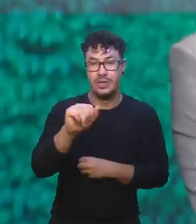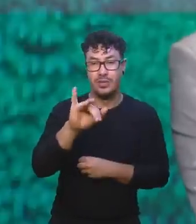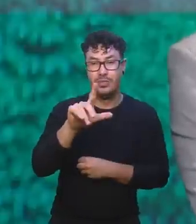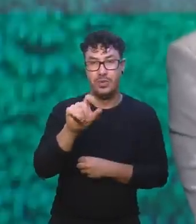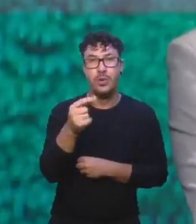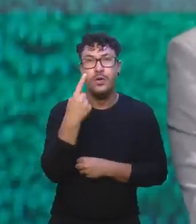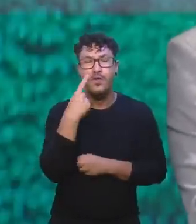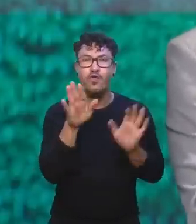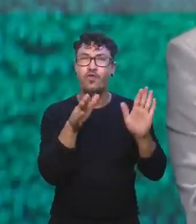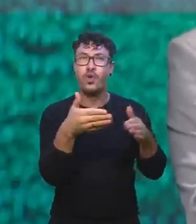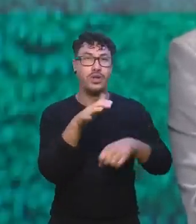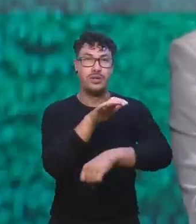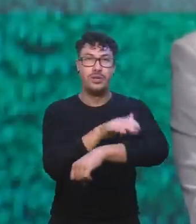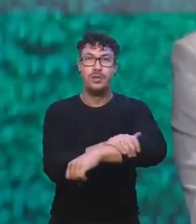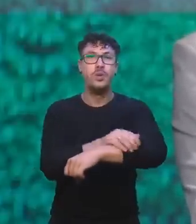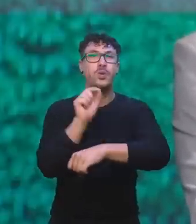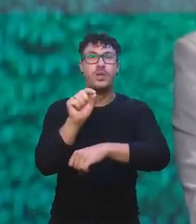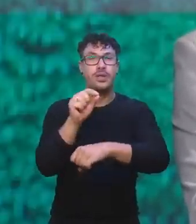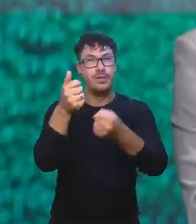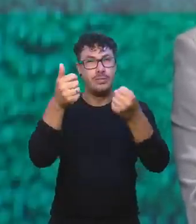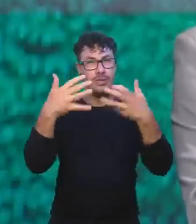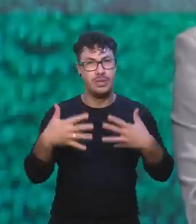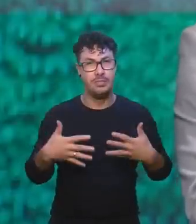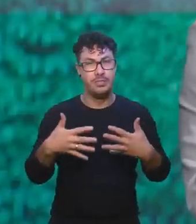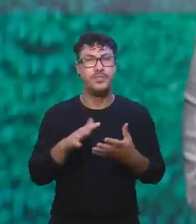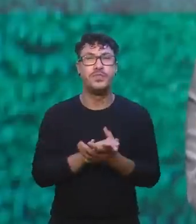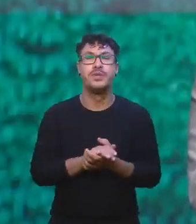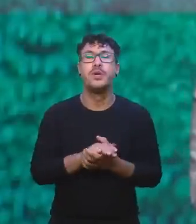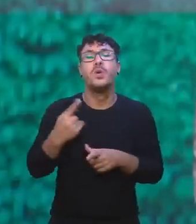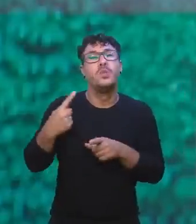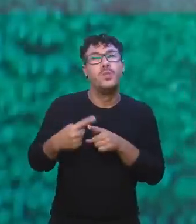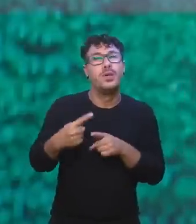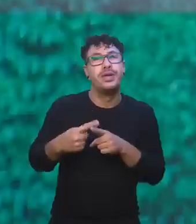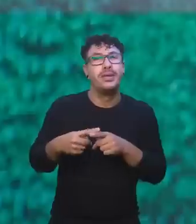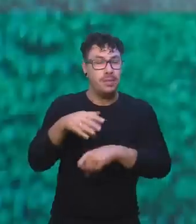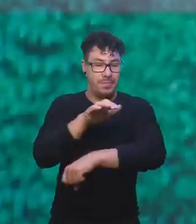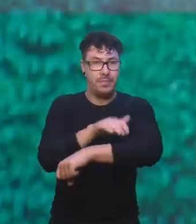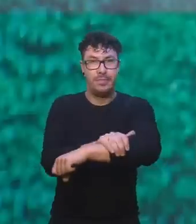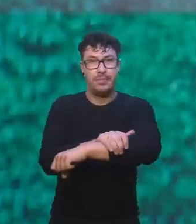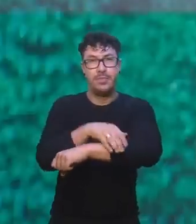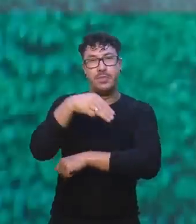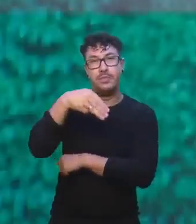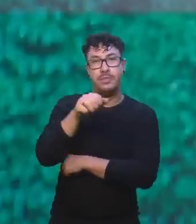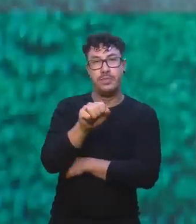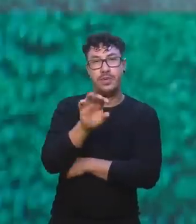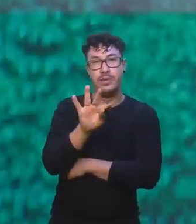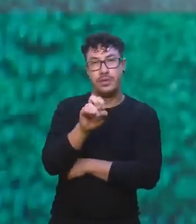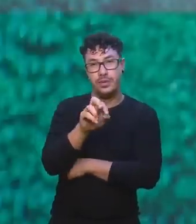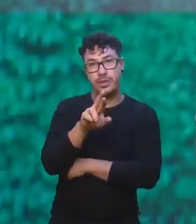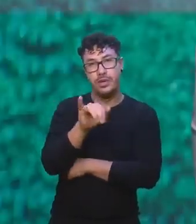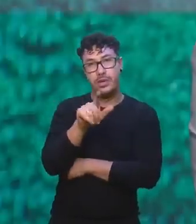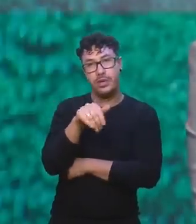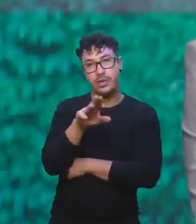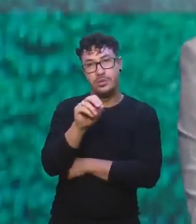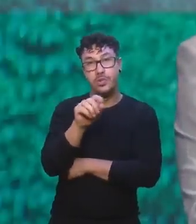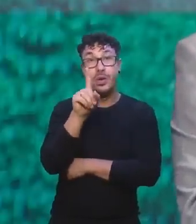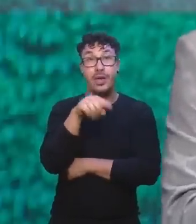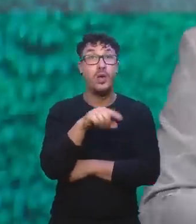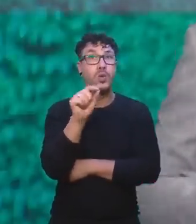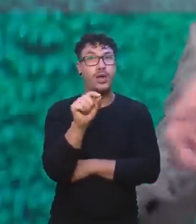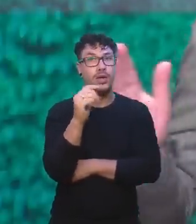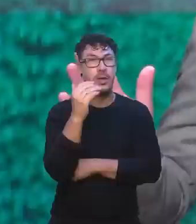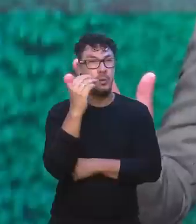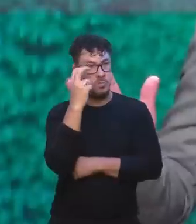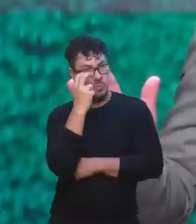divisão muito pedagógica, porque existe, diz ele, dois tipos de materialismo. O materialismo acadêmico